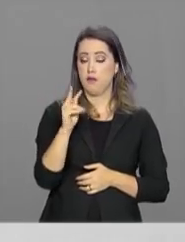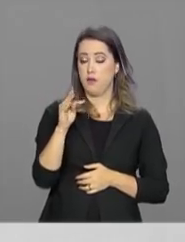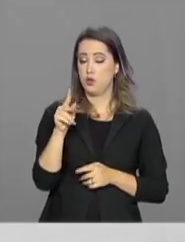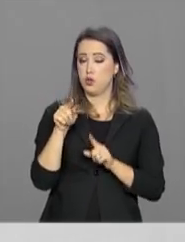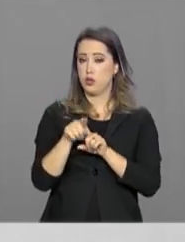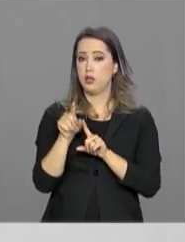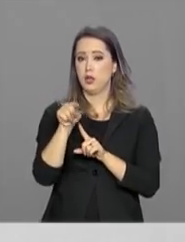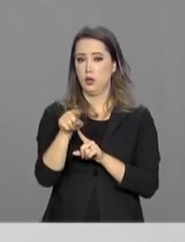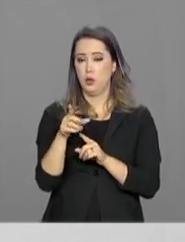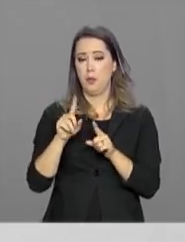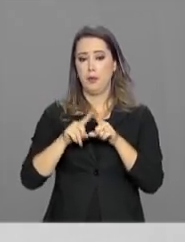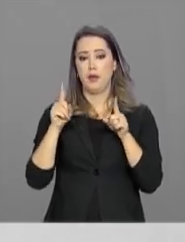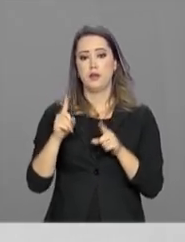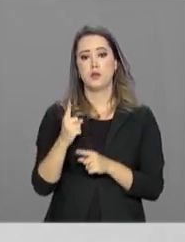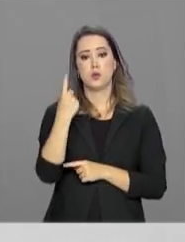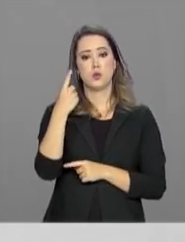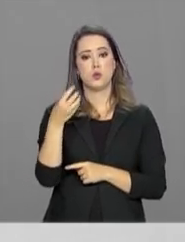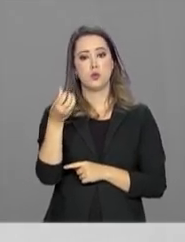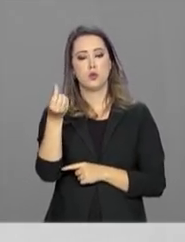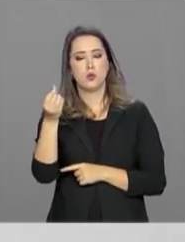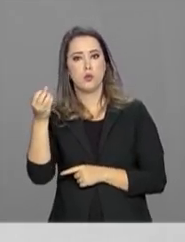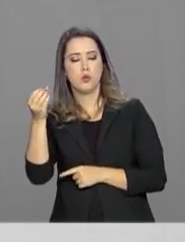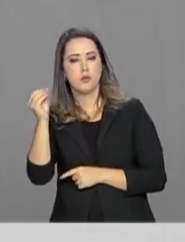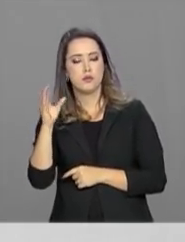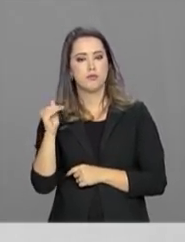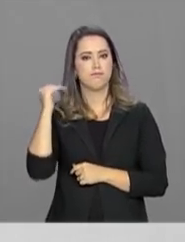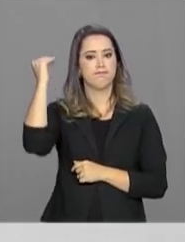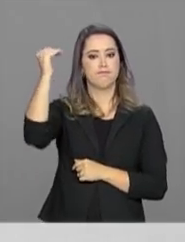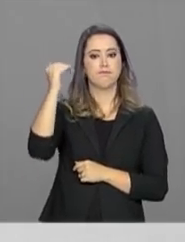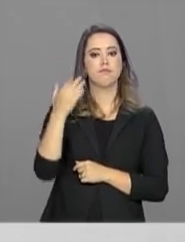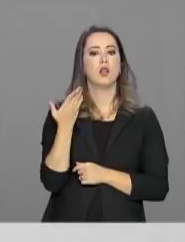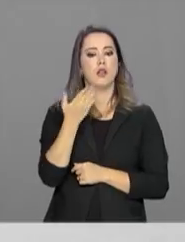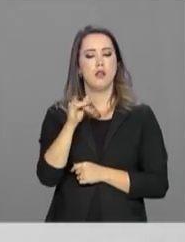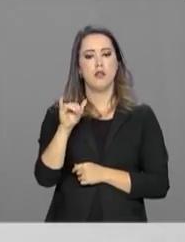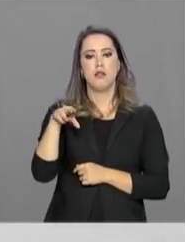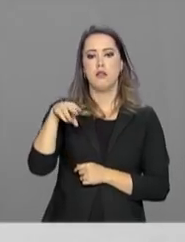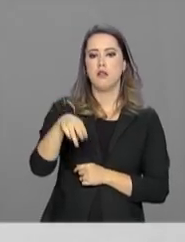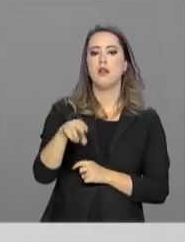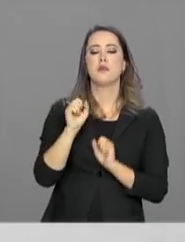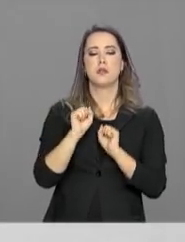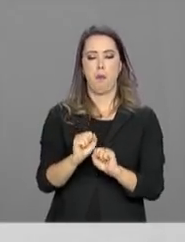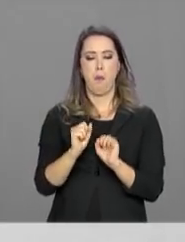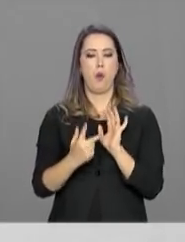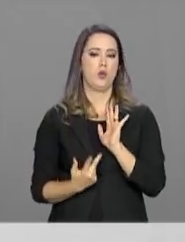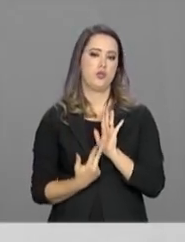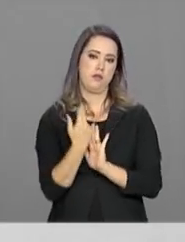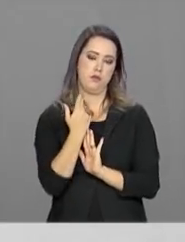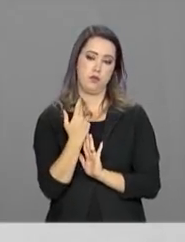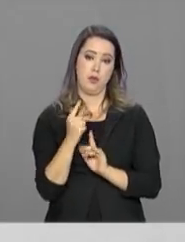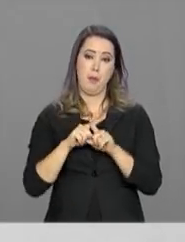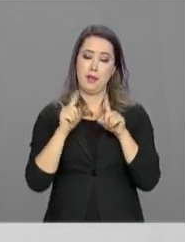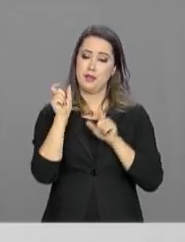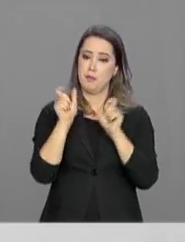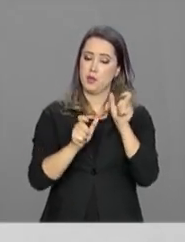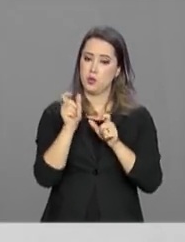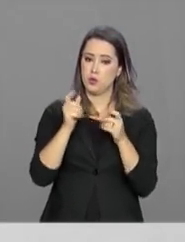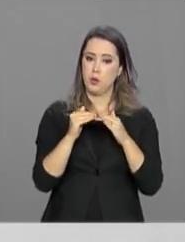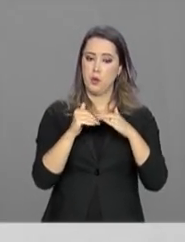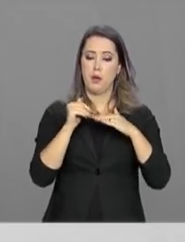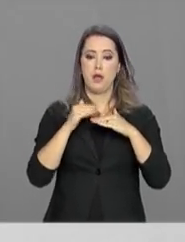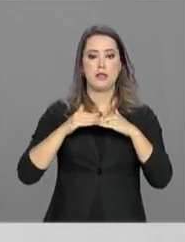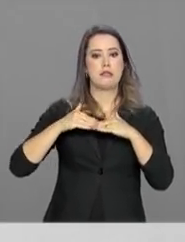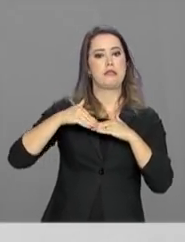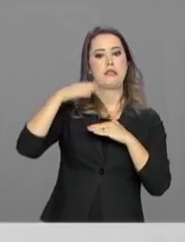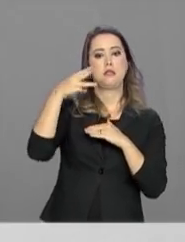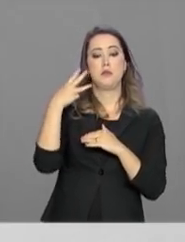tem mcd 46,87 e indicação para passar pela bariátrica mas quem tem imc acima